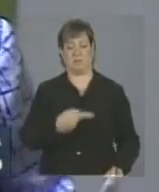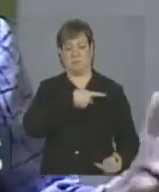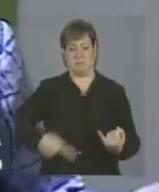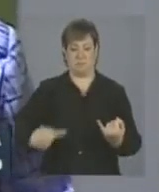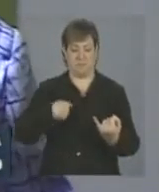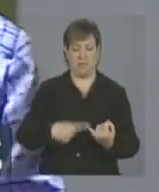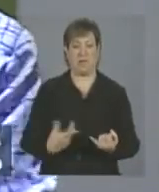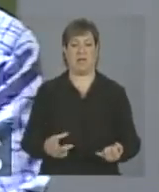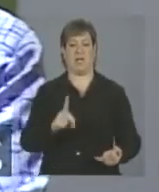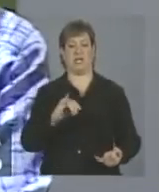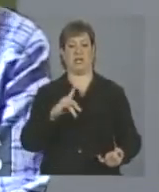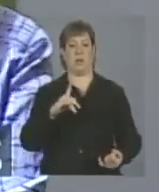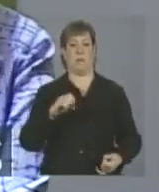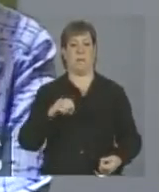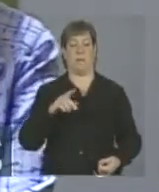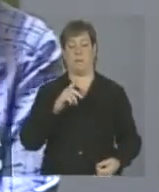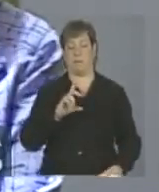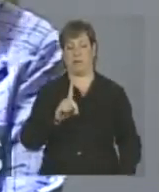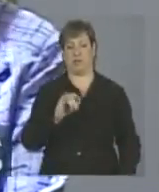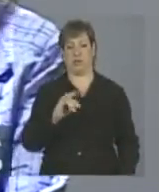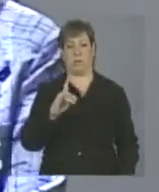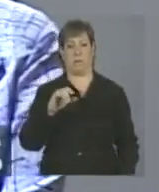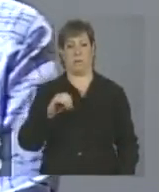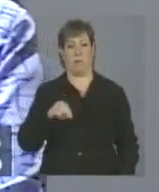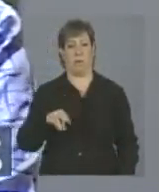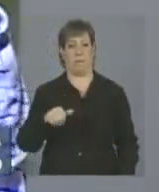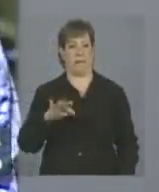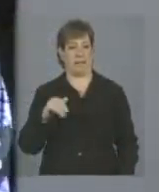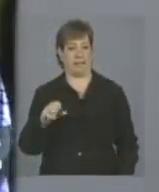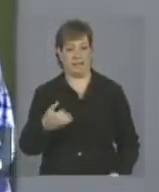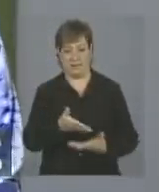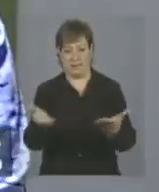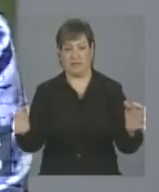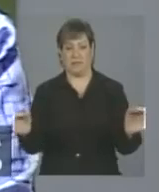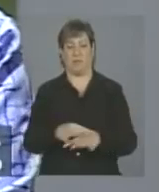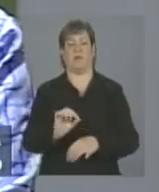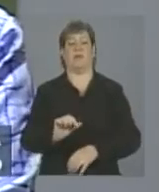presidentes, diplomatas, alunos,